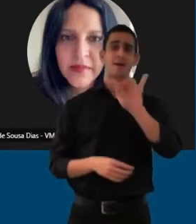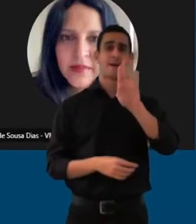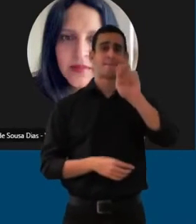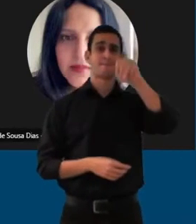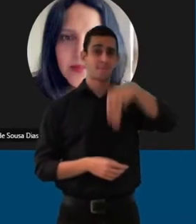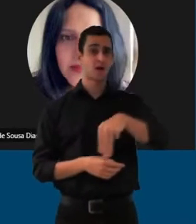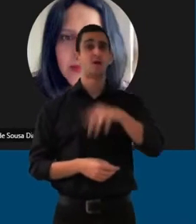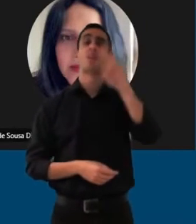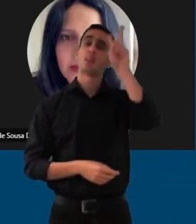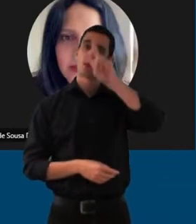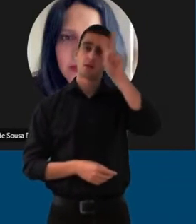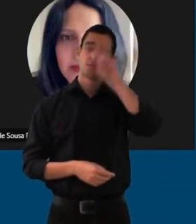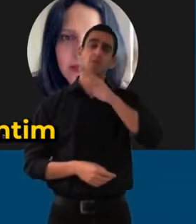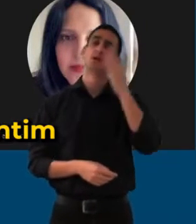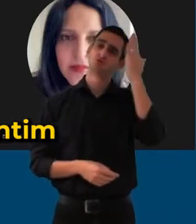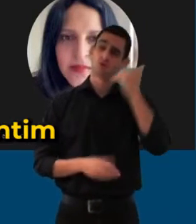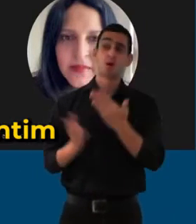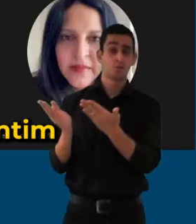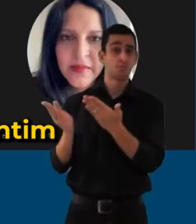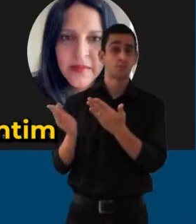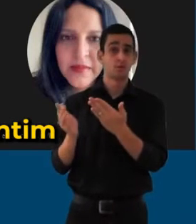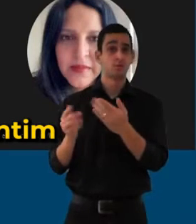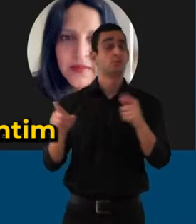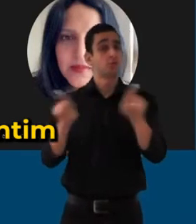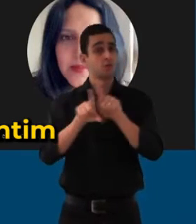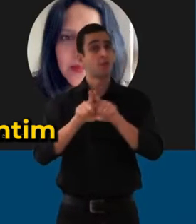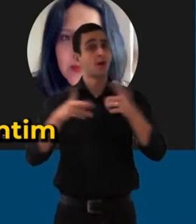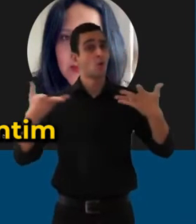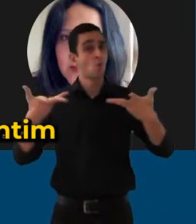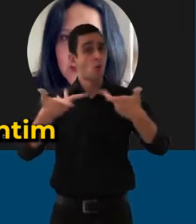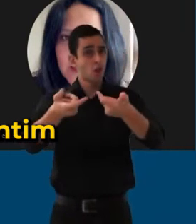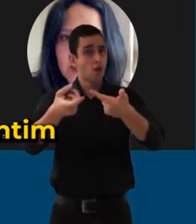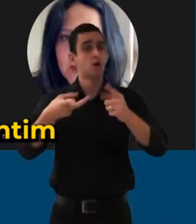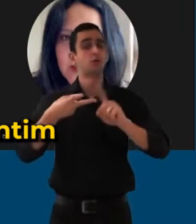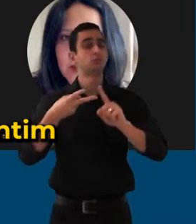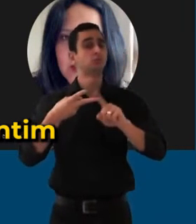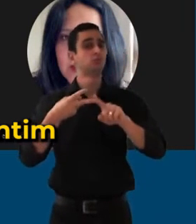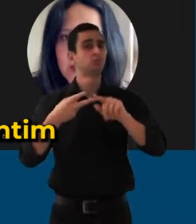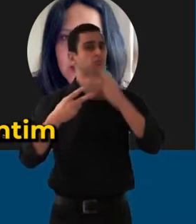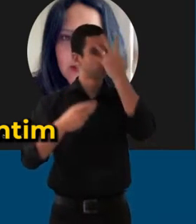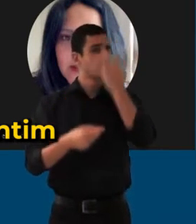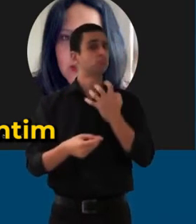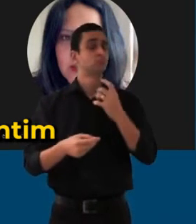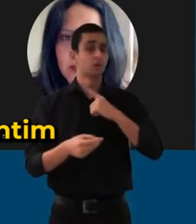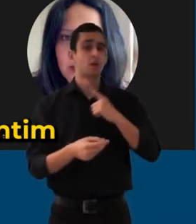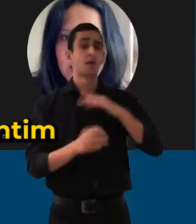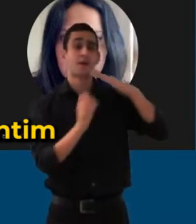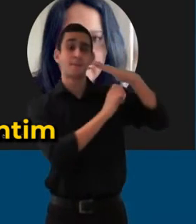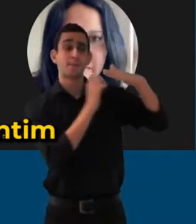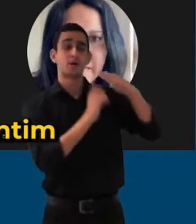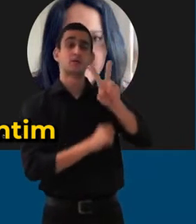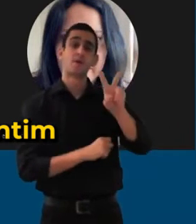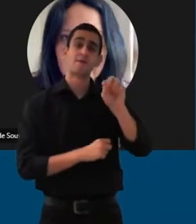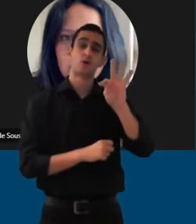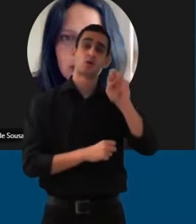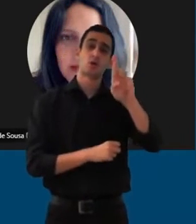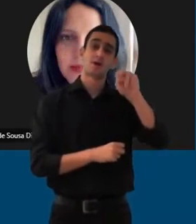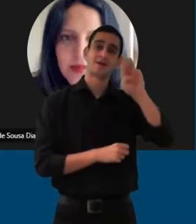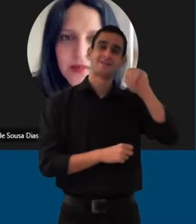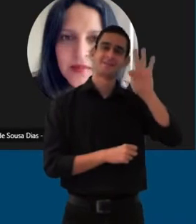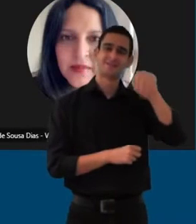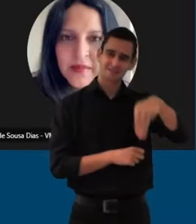lembram da celeridade e da qualidade dos trabalhos que a Votorantim entregava, porque ela queria aumentar a